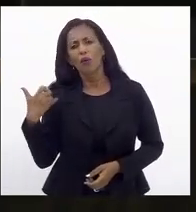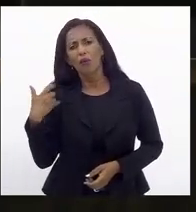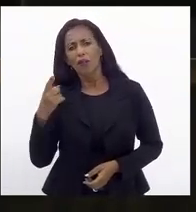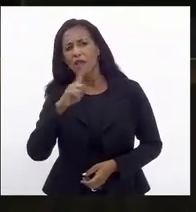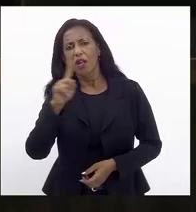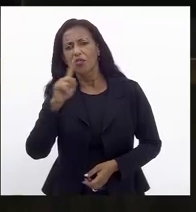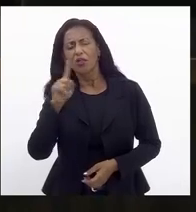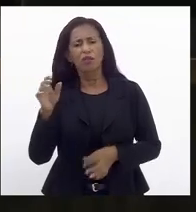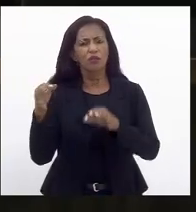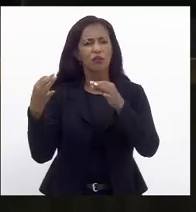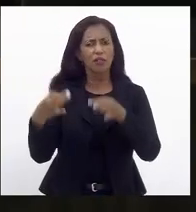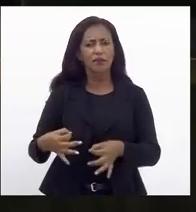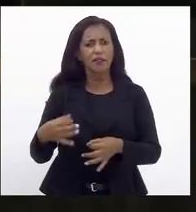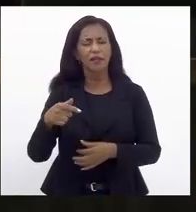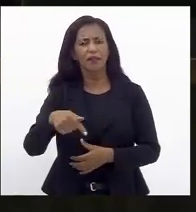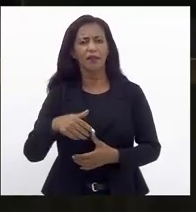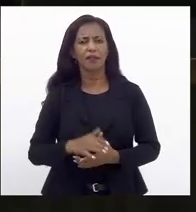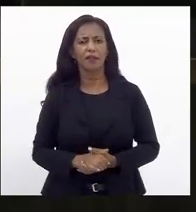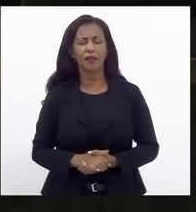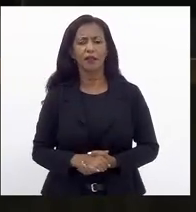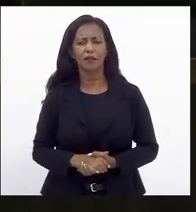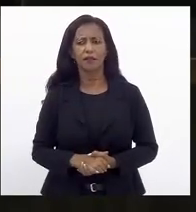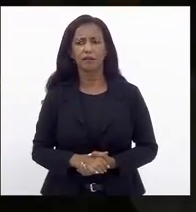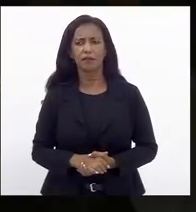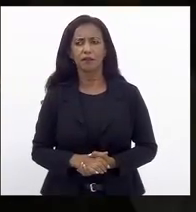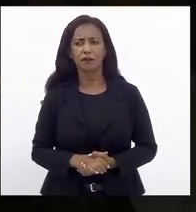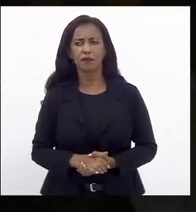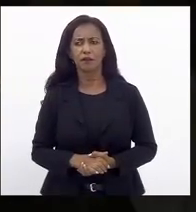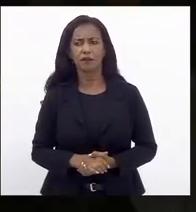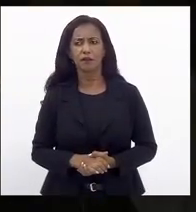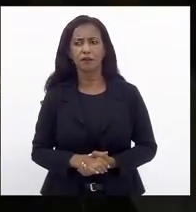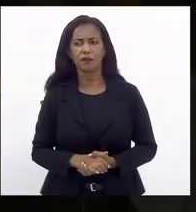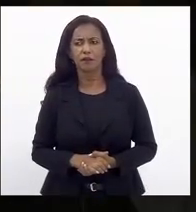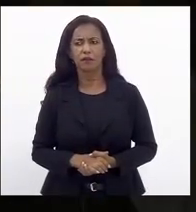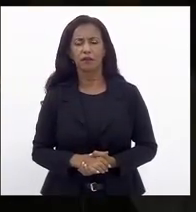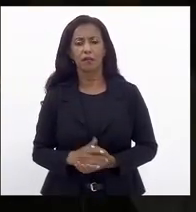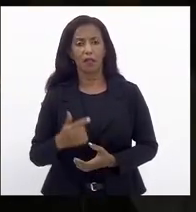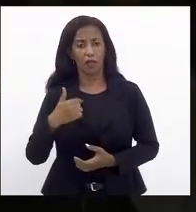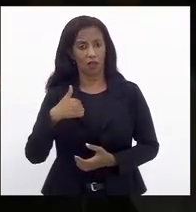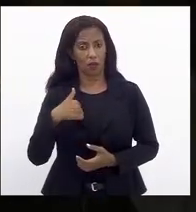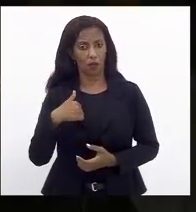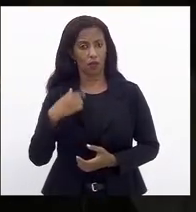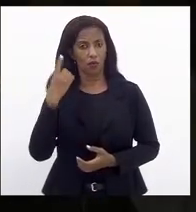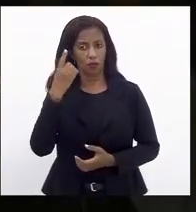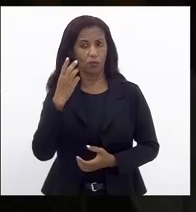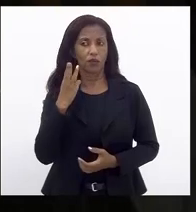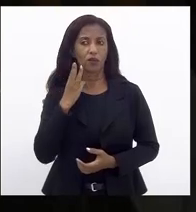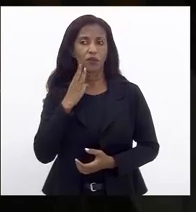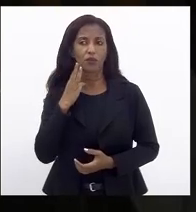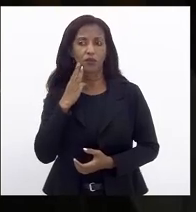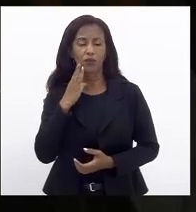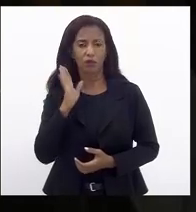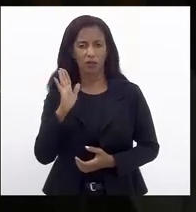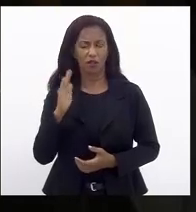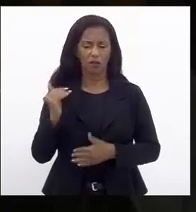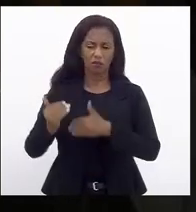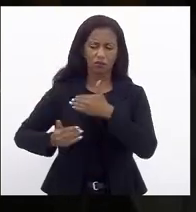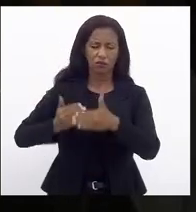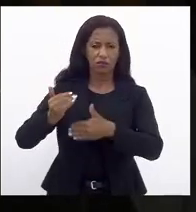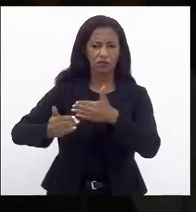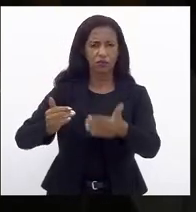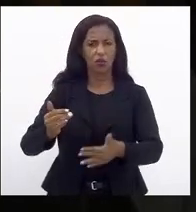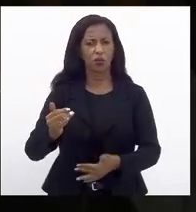acertada aqui é de uma parte aqui senhor presidente eu Deputado waldeck temos defendido ao longo de todos os